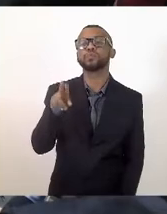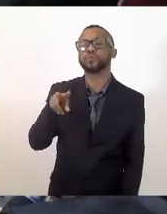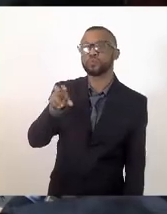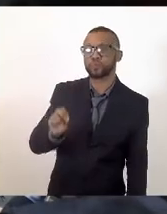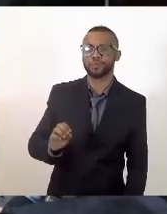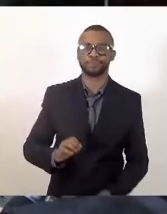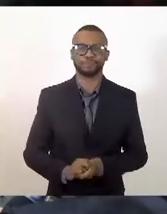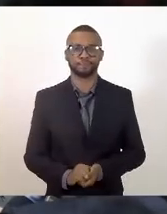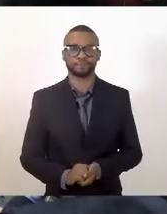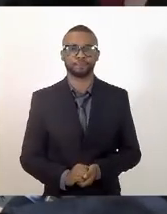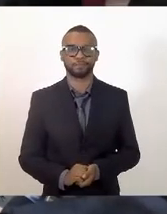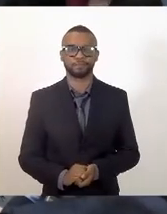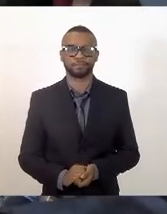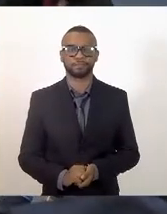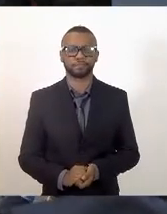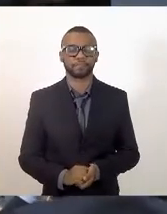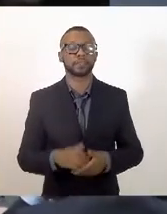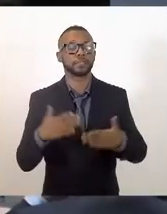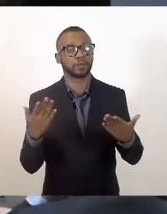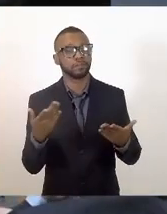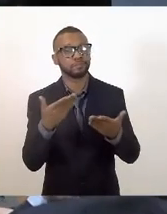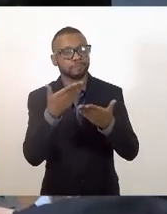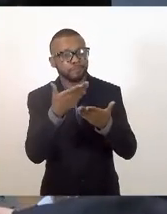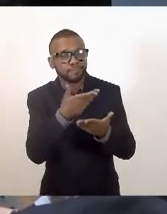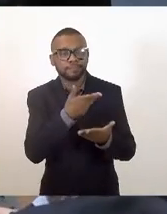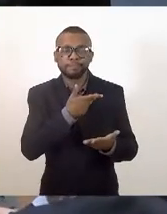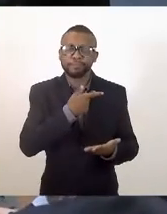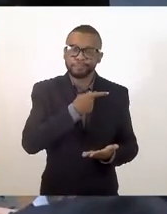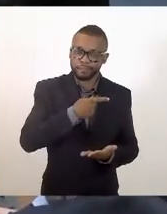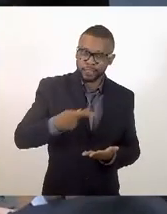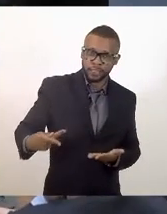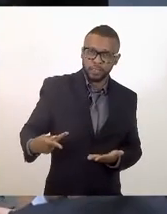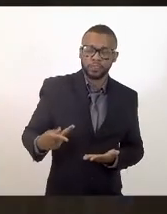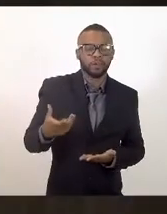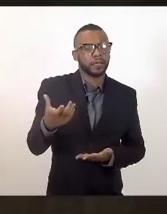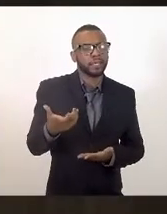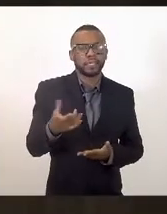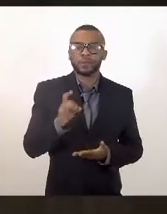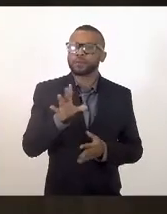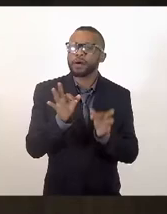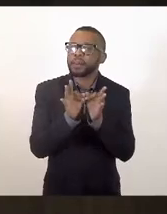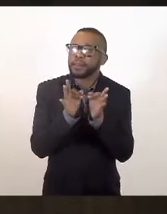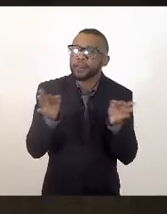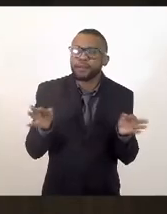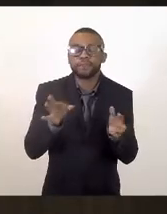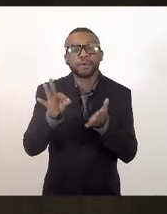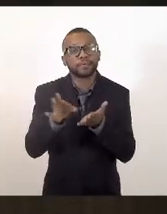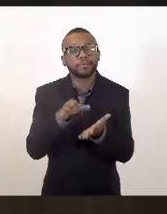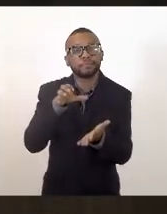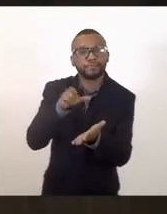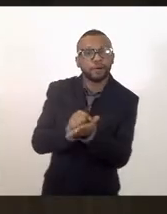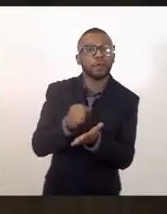senhoras e senhores deputados, eu queria apenas fazer um registro importante do período o